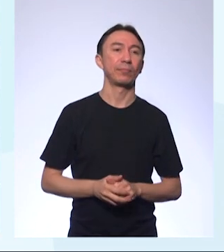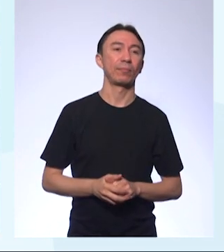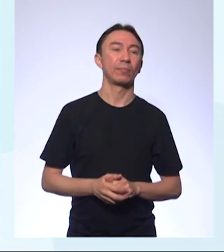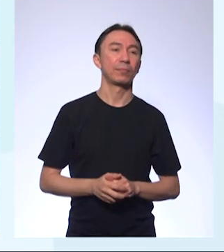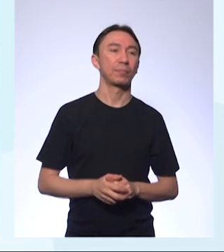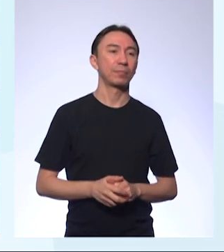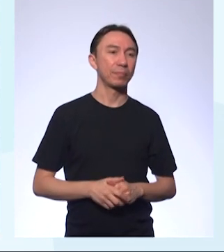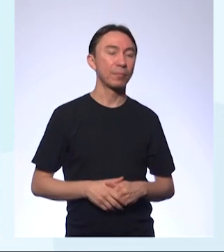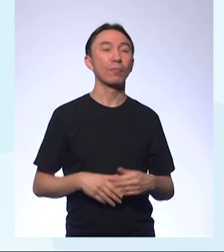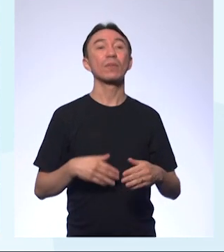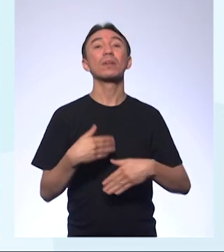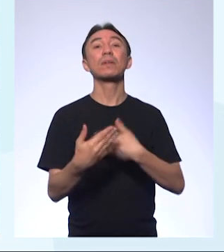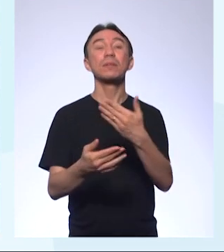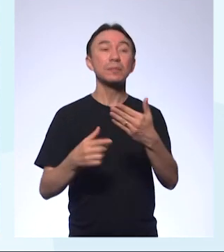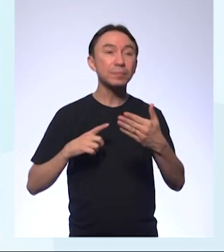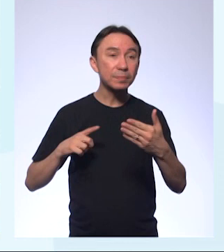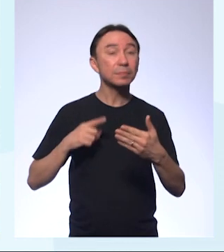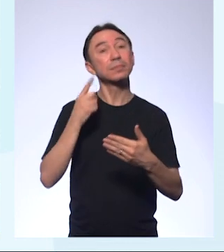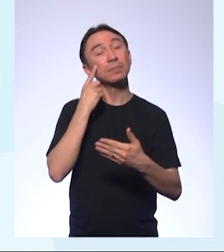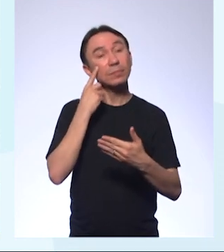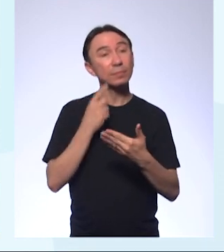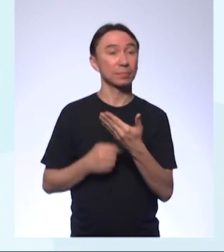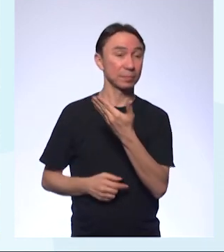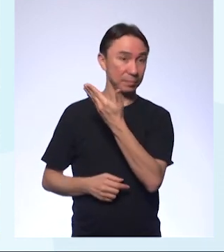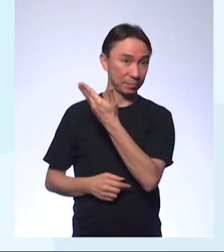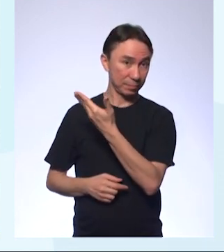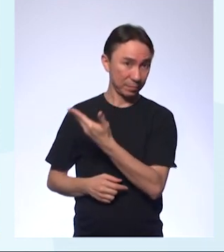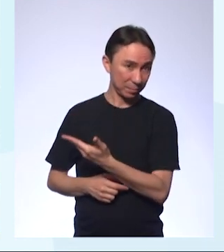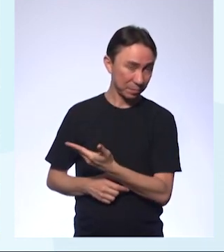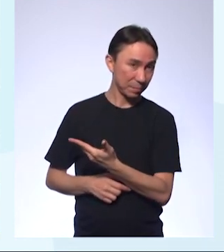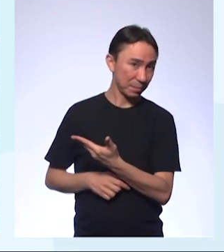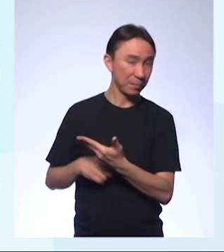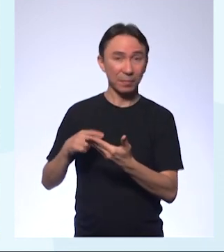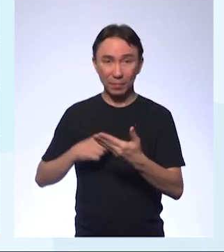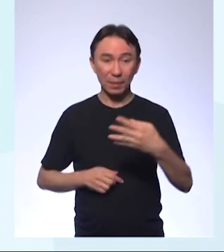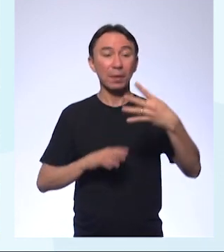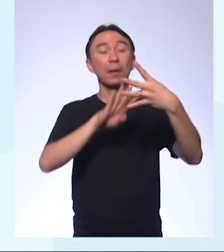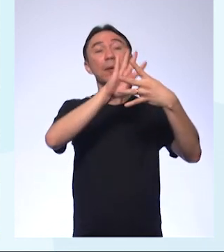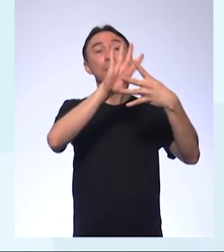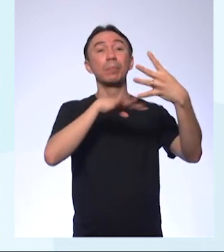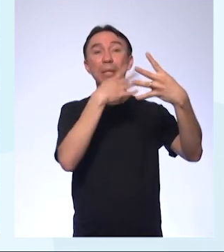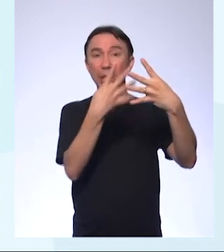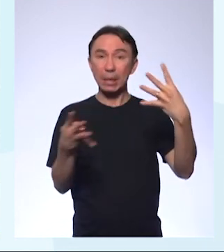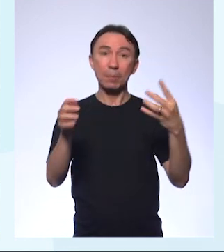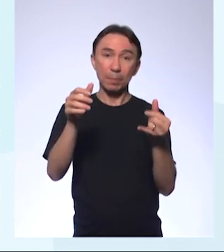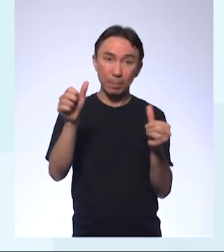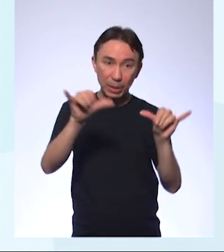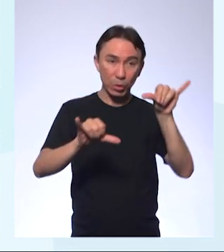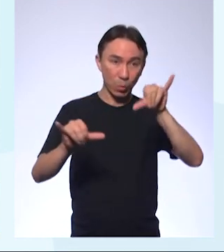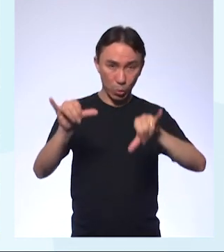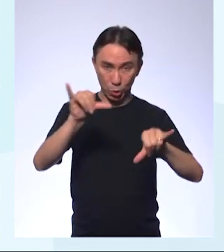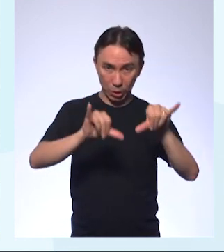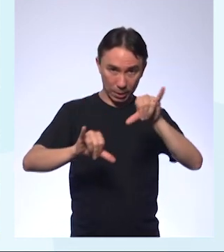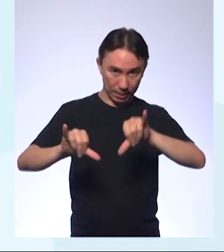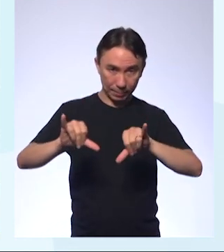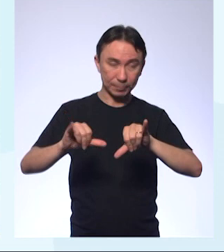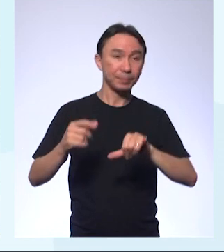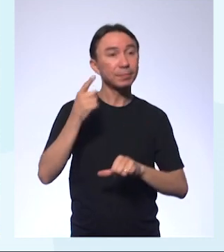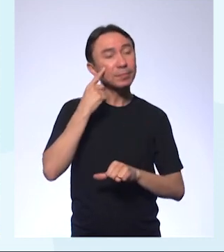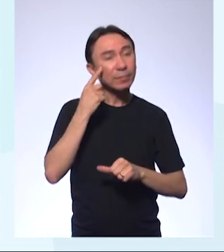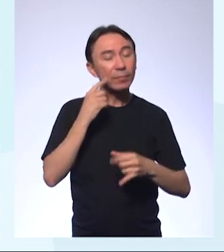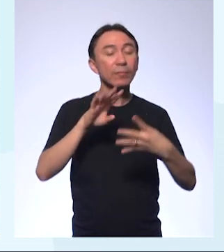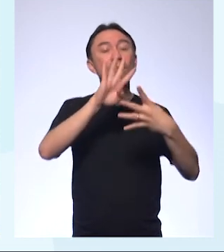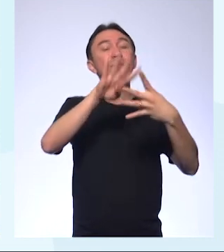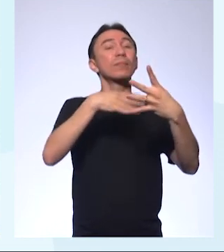Em seguida, nós temos aqui um pedacinho, primeiramente a tabela periódica, né? A tabela periódica, ela